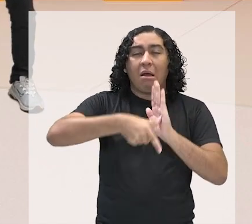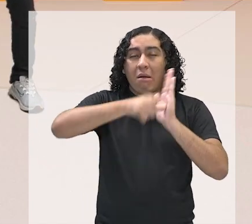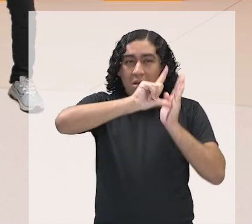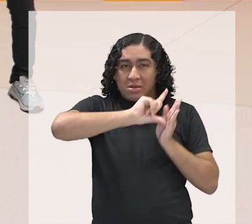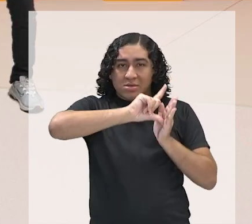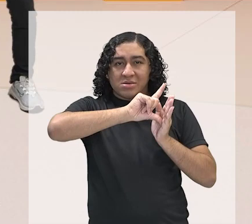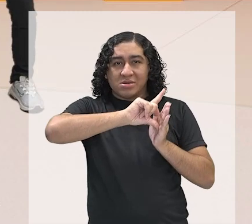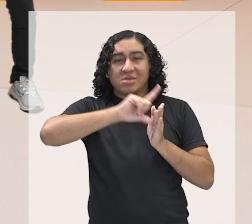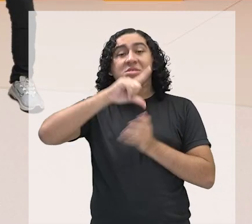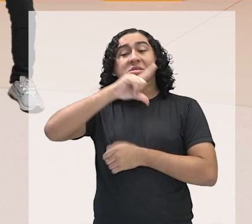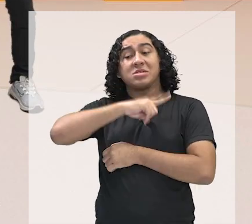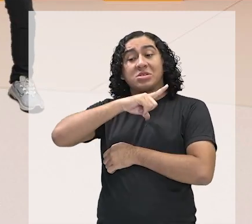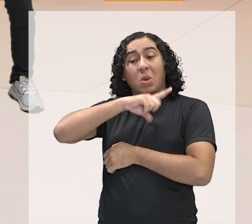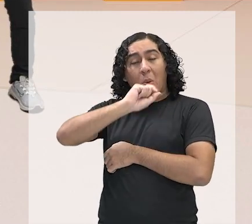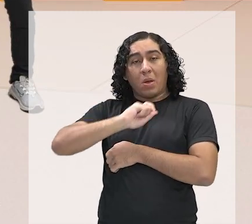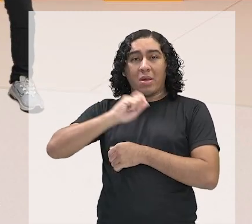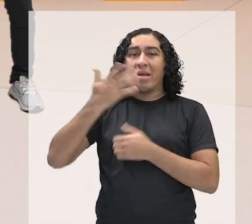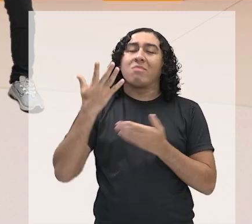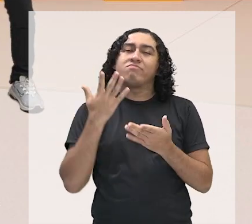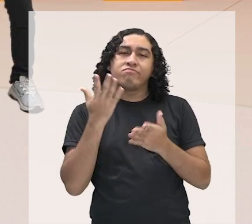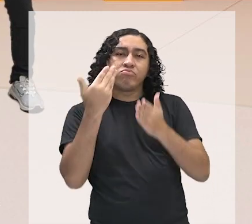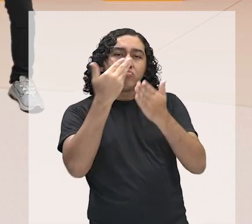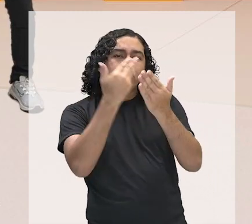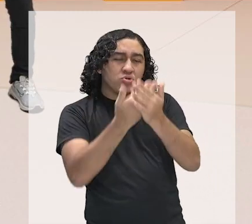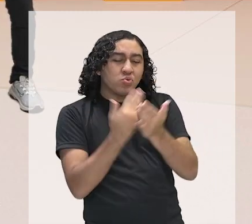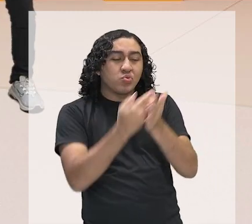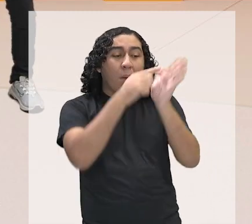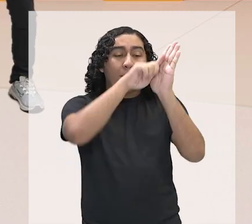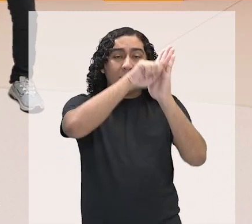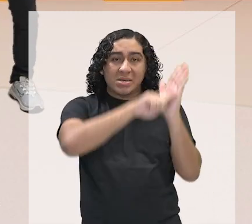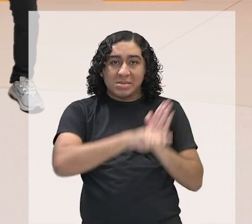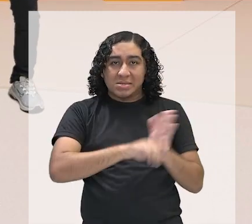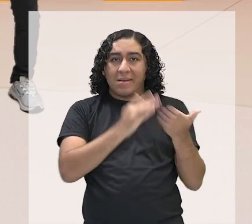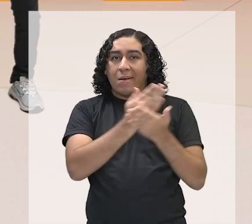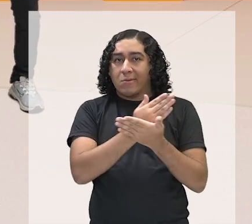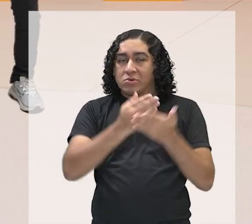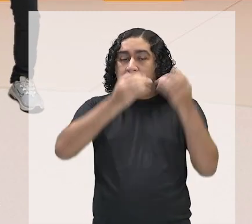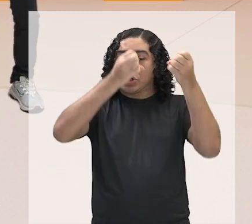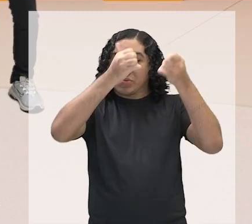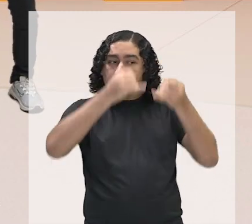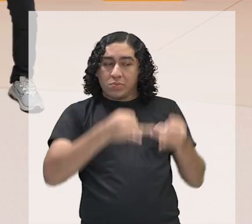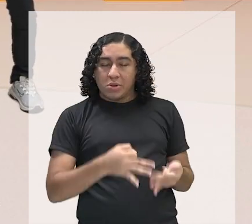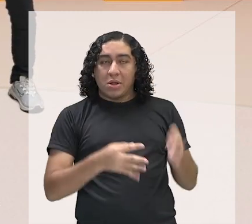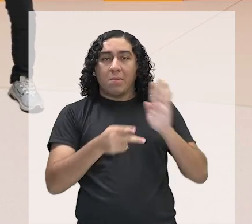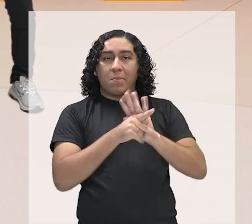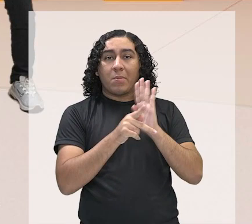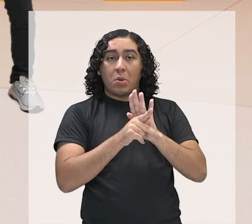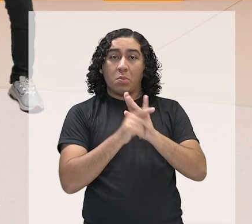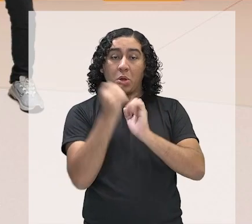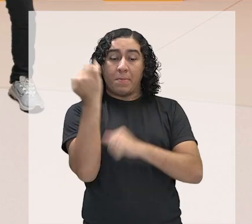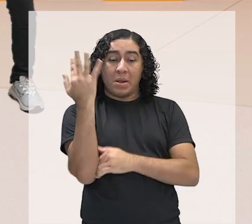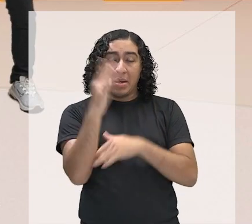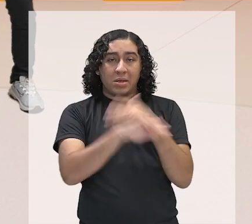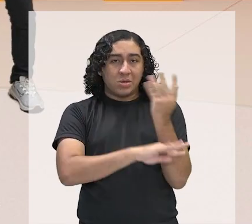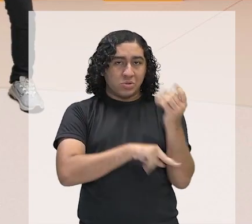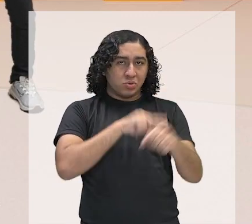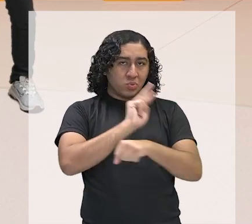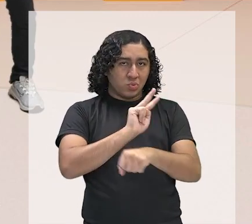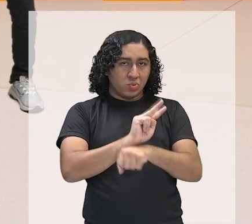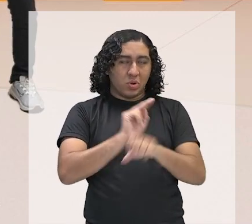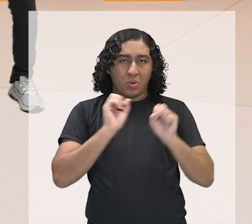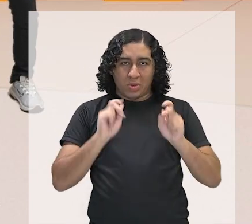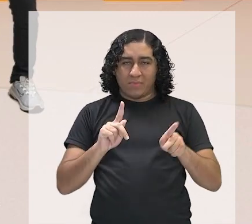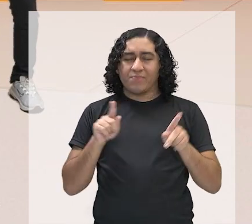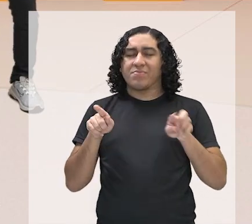que de forma pontual, alguns estudos que tratavam ali da questão ambiental, tudo bem? E eu me arrisco